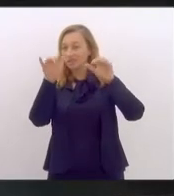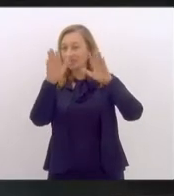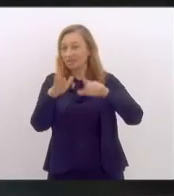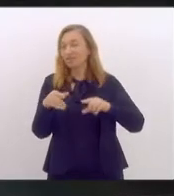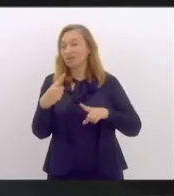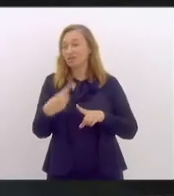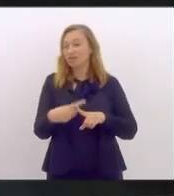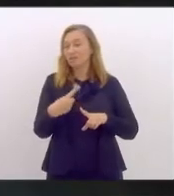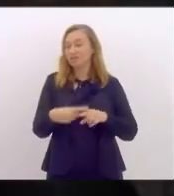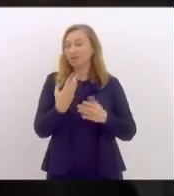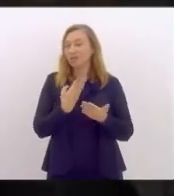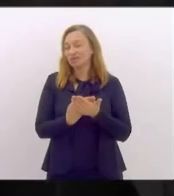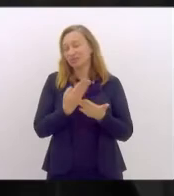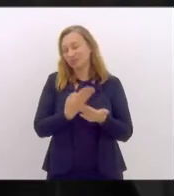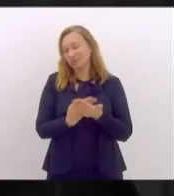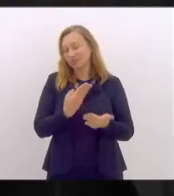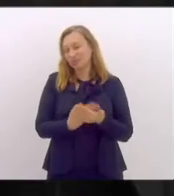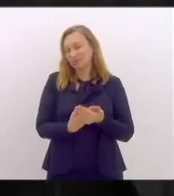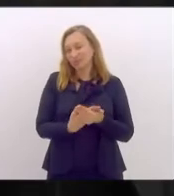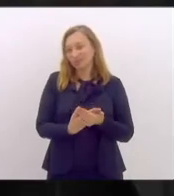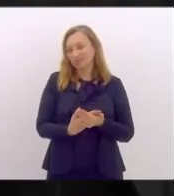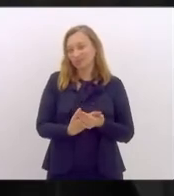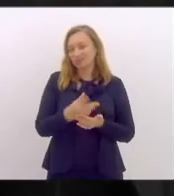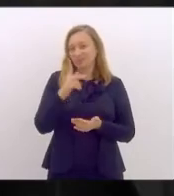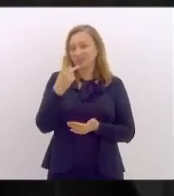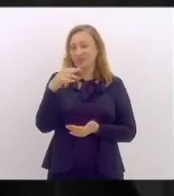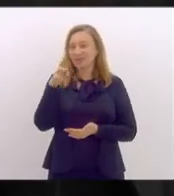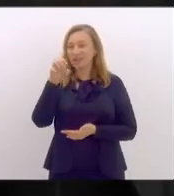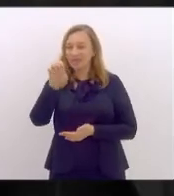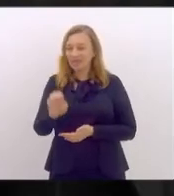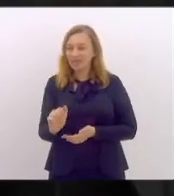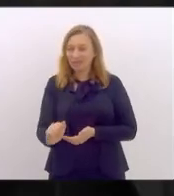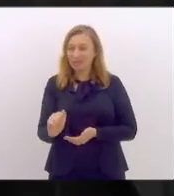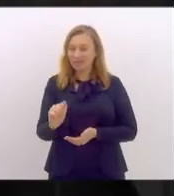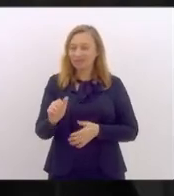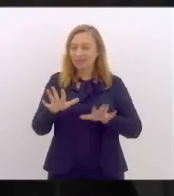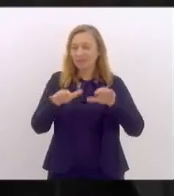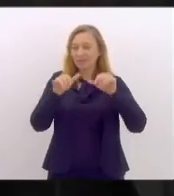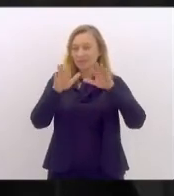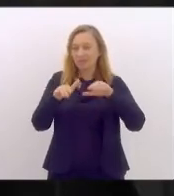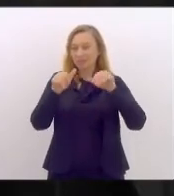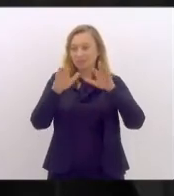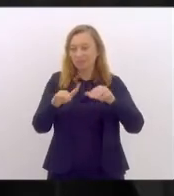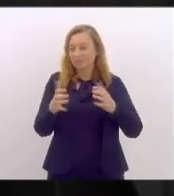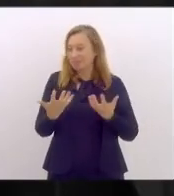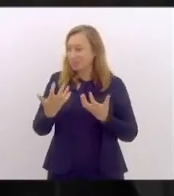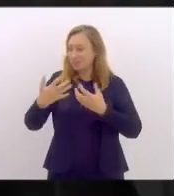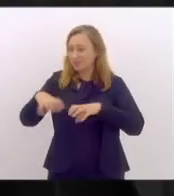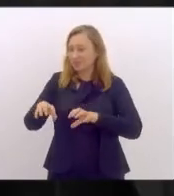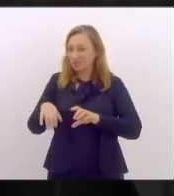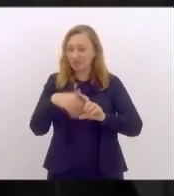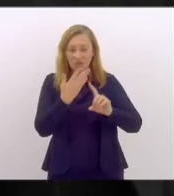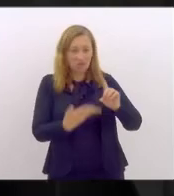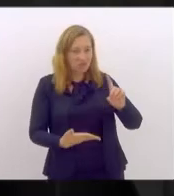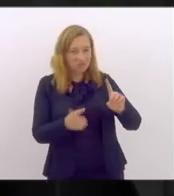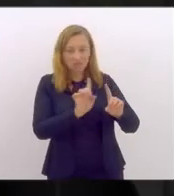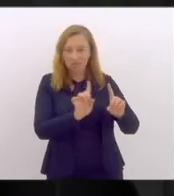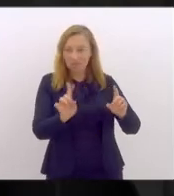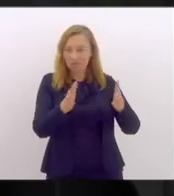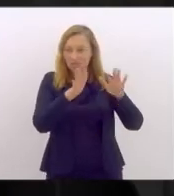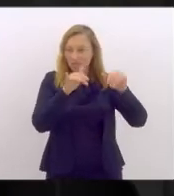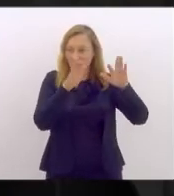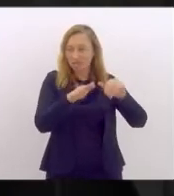é um estudioso da hierarquia dos anjos e não quis homenagear nem anjo fiz homenagear